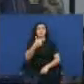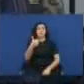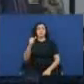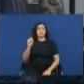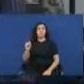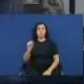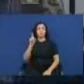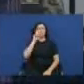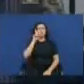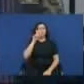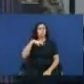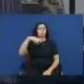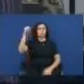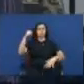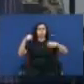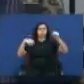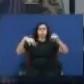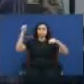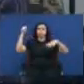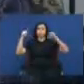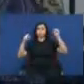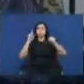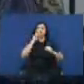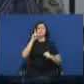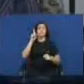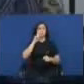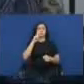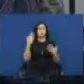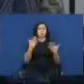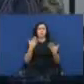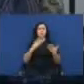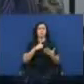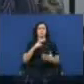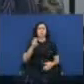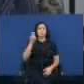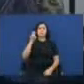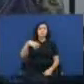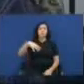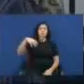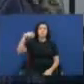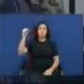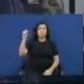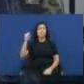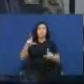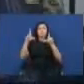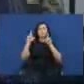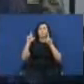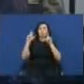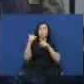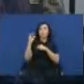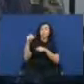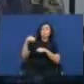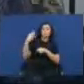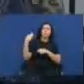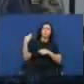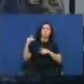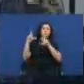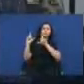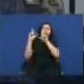todo dia chega a lâmpada queimada, e agora tem essas fotos de 5 lâmpadas queimadas que o assessor tirou há 10